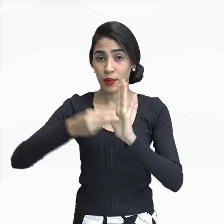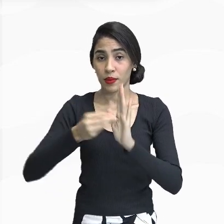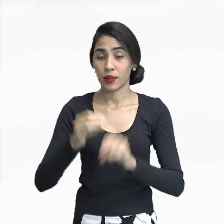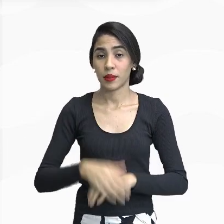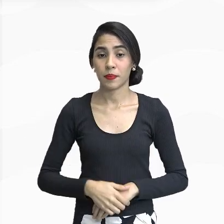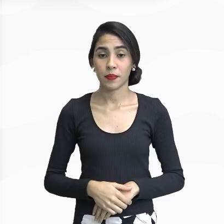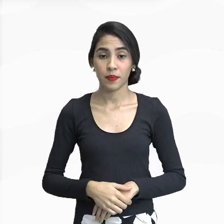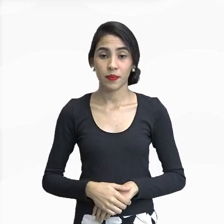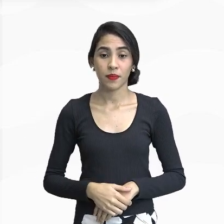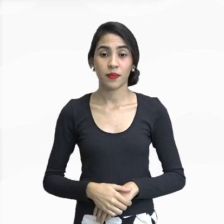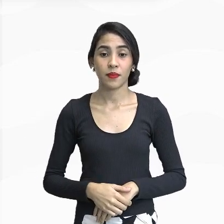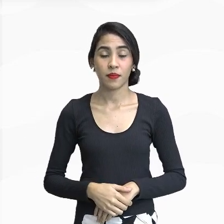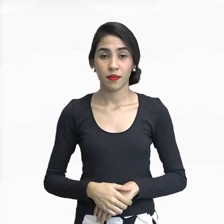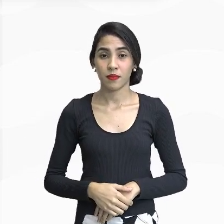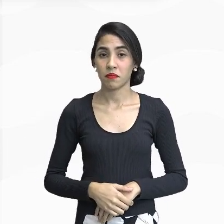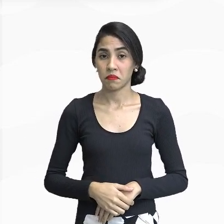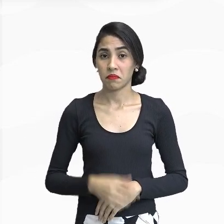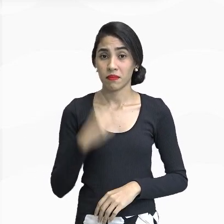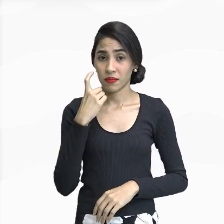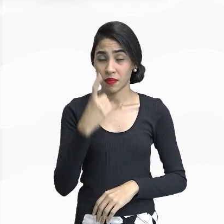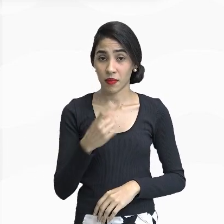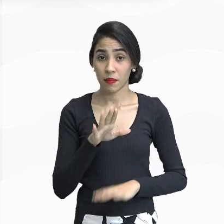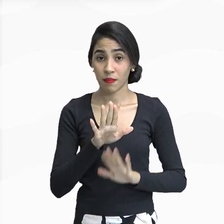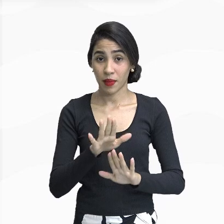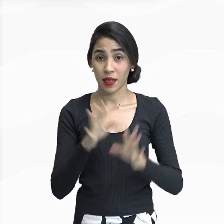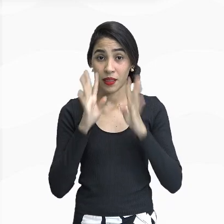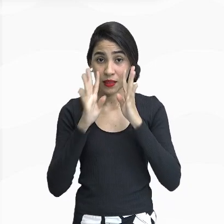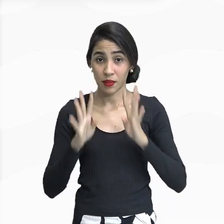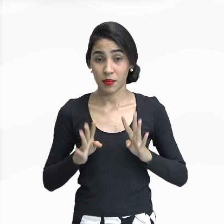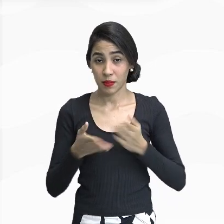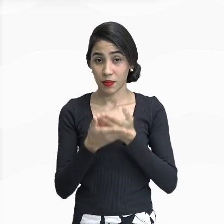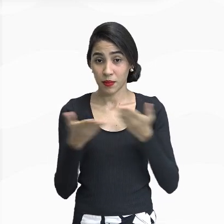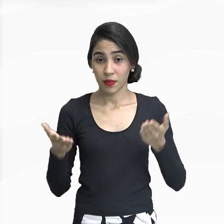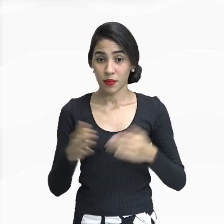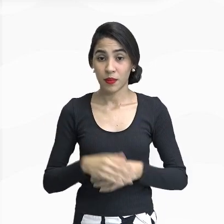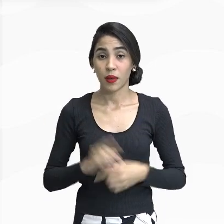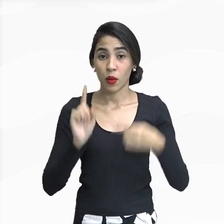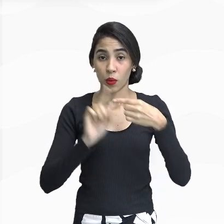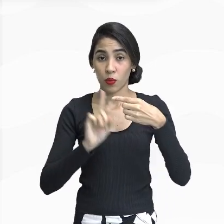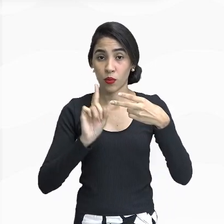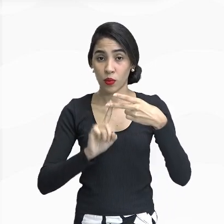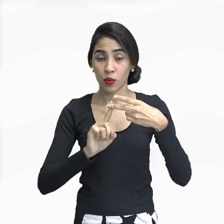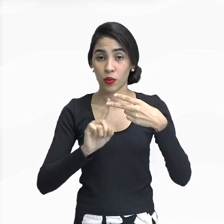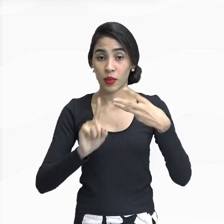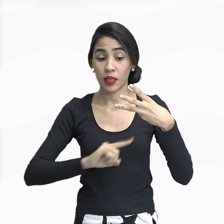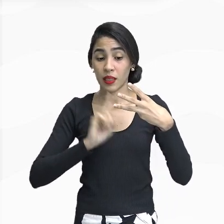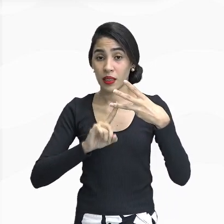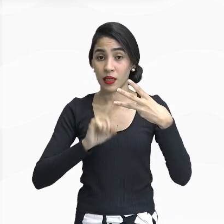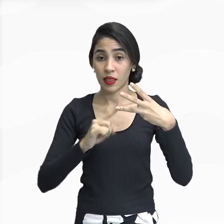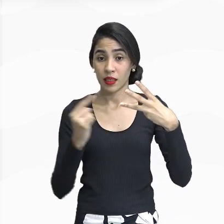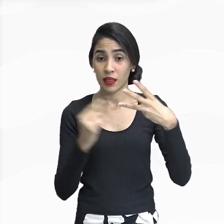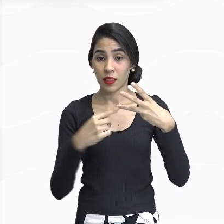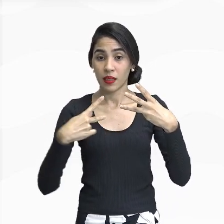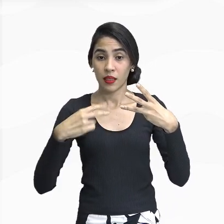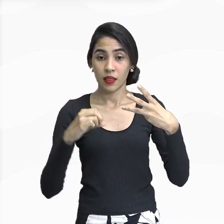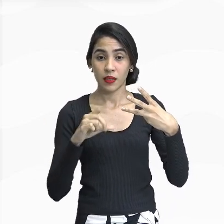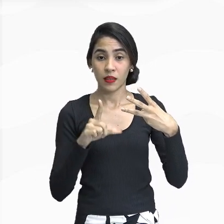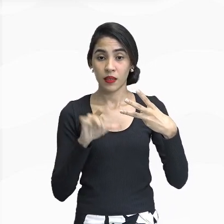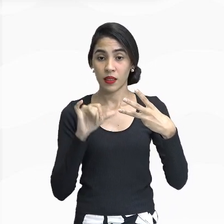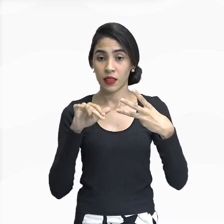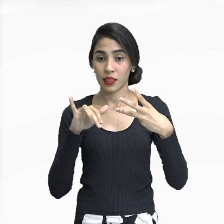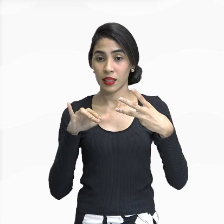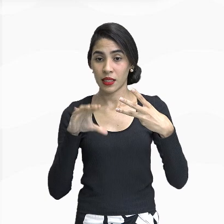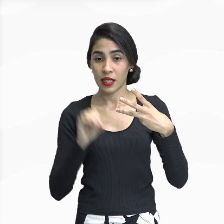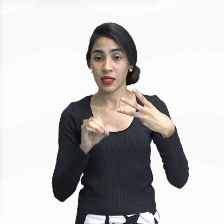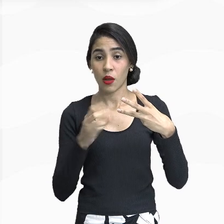Amazônia. Olha só que interessante, eu quero chamar a atenção para o item 1, 2, o terceiro item, polinização de